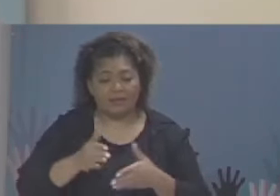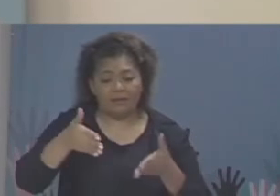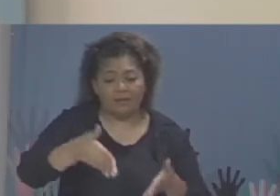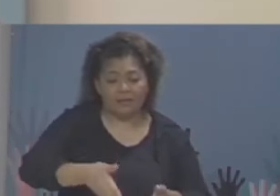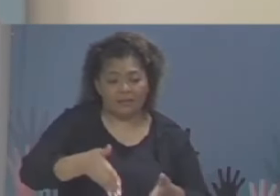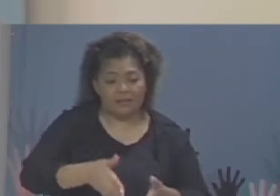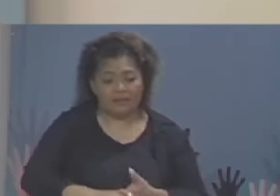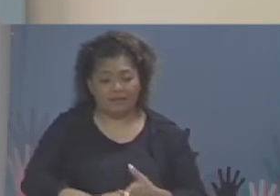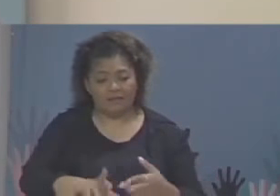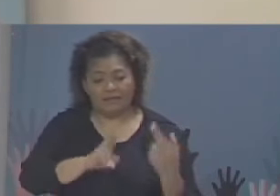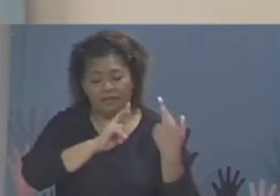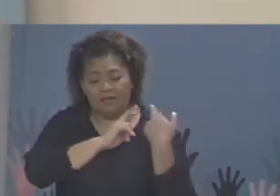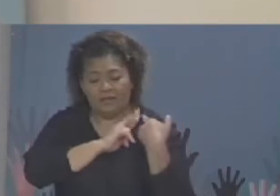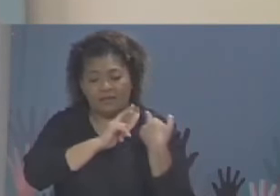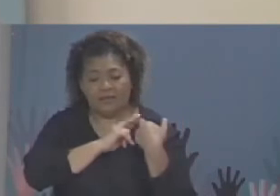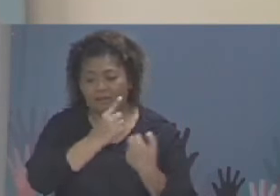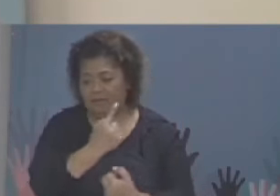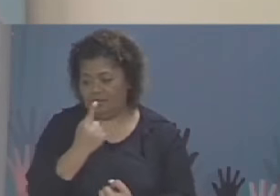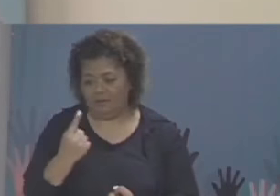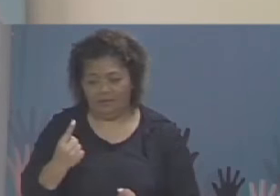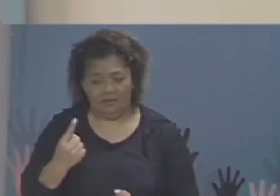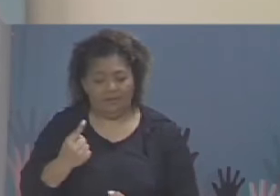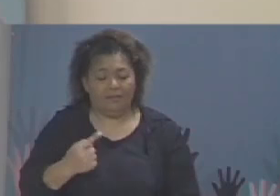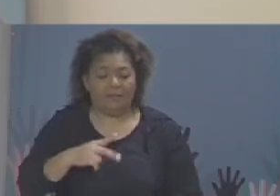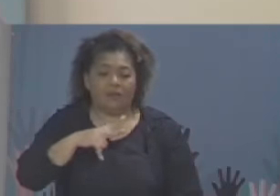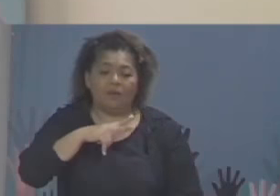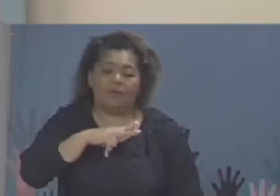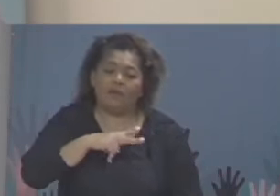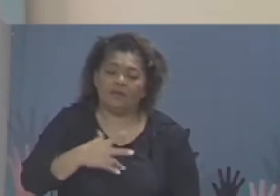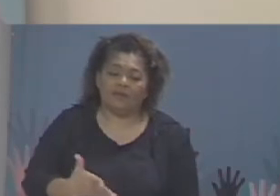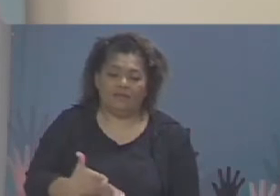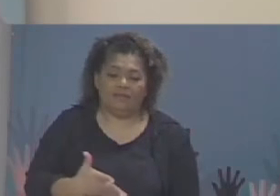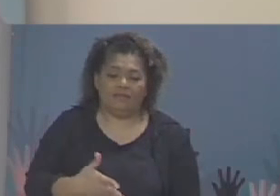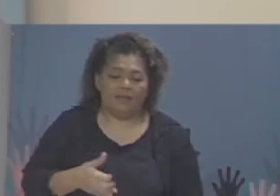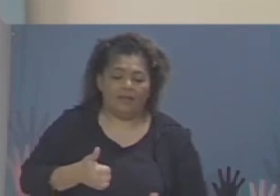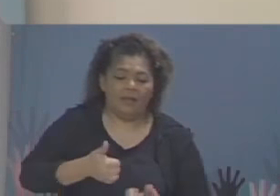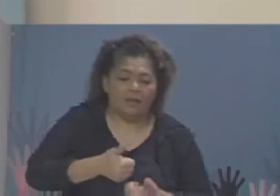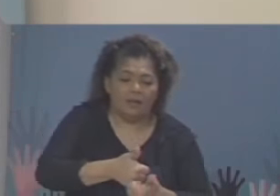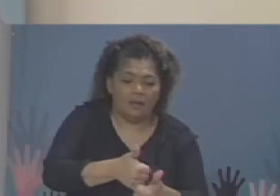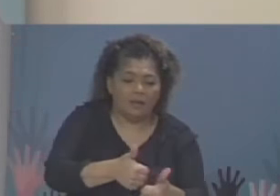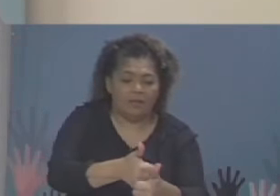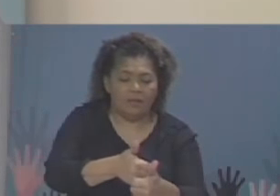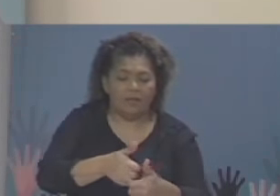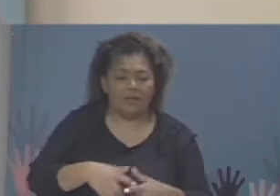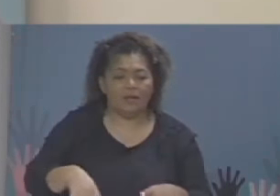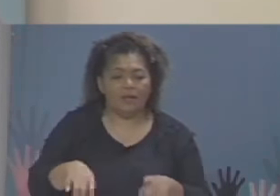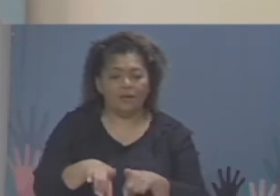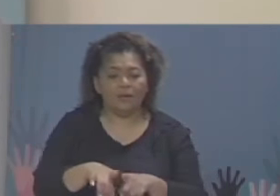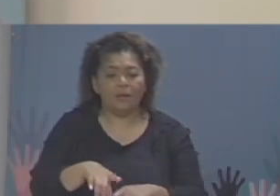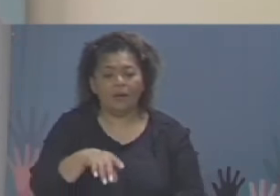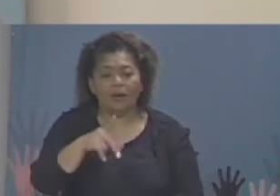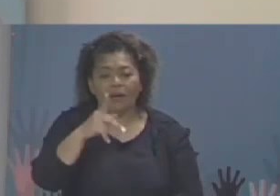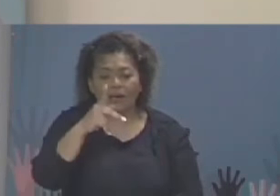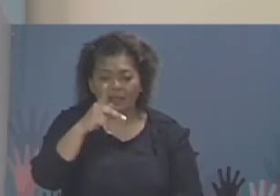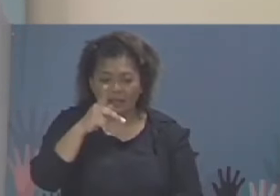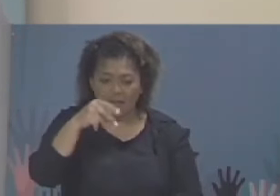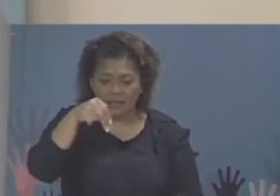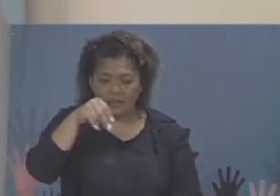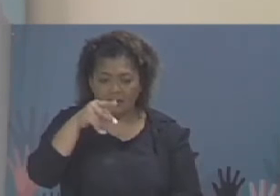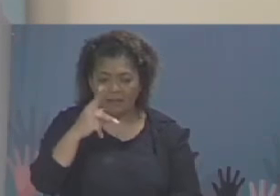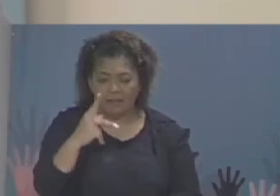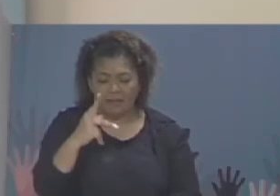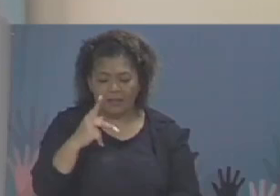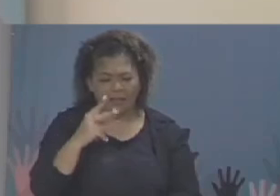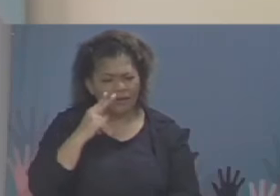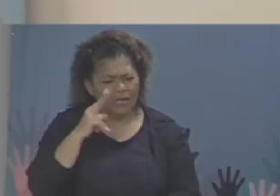participativo, inclusive... Eu acompanho as APAFs, eu acompanhei via o YouTube o CNP, e o que eu mais